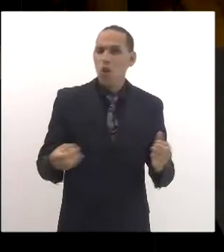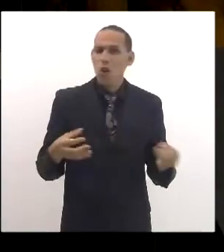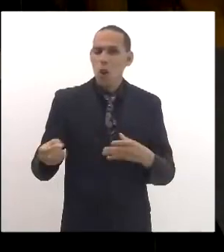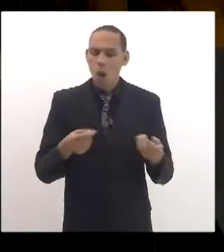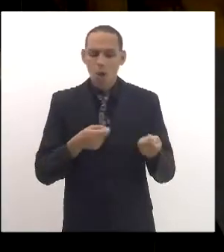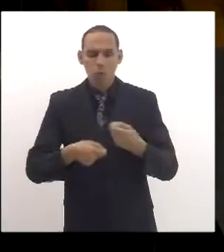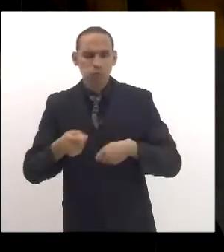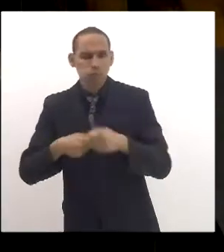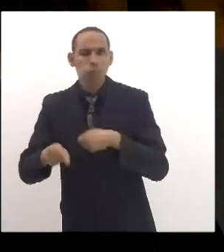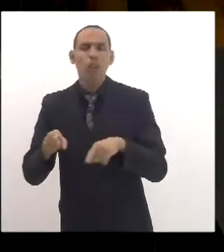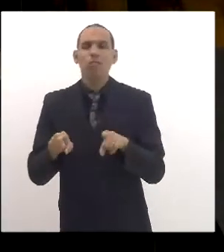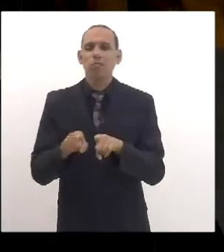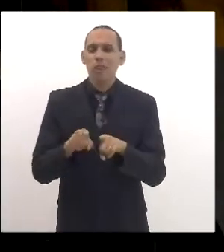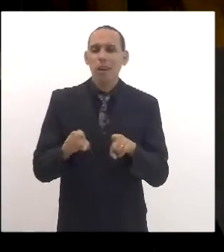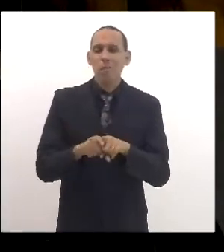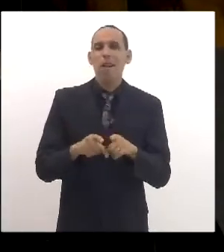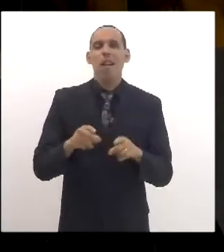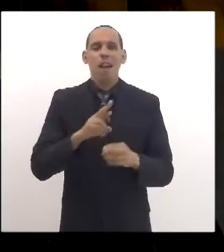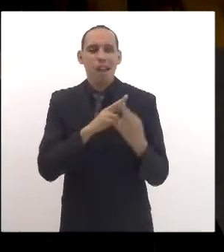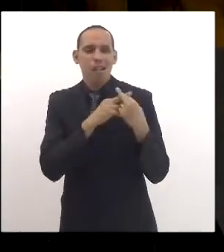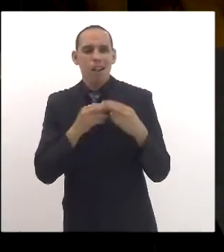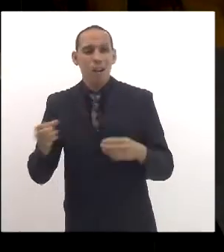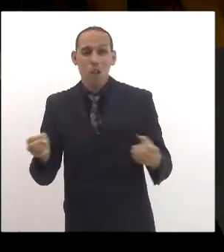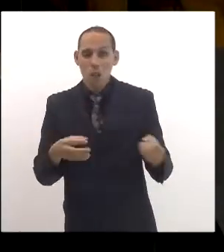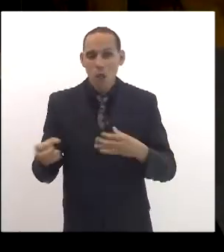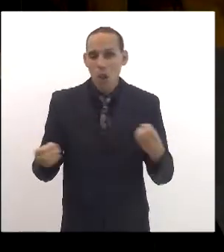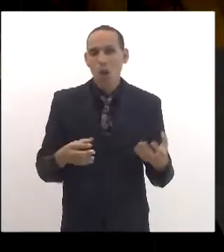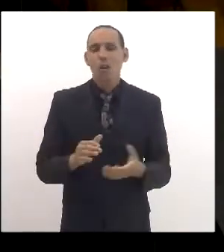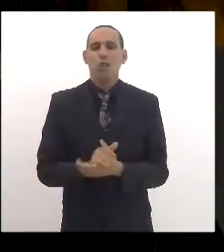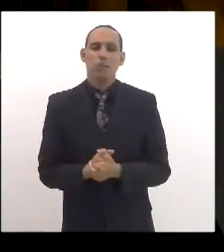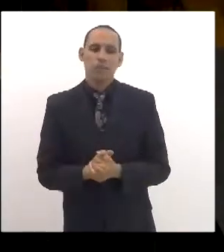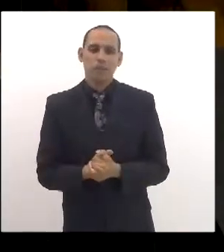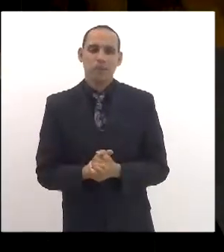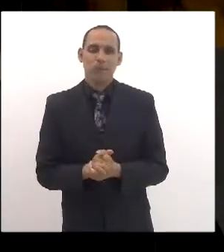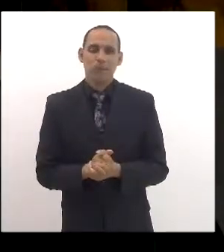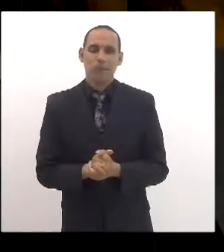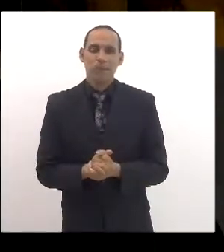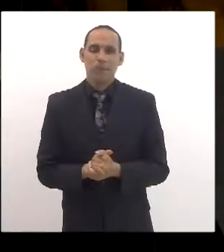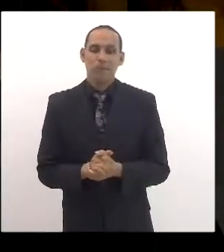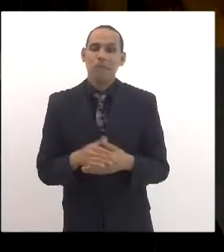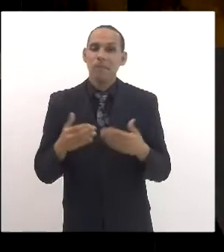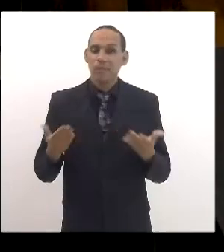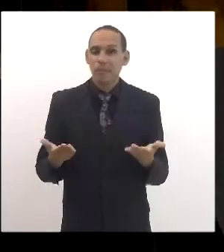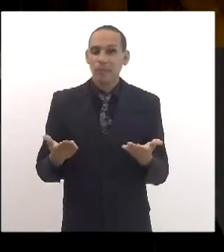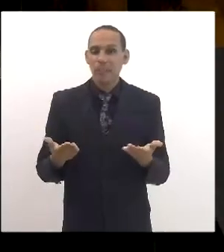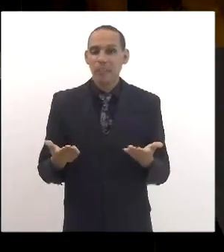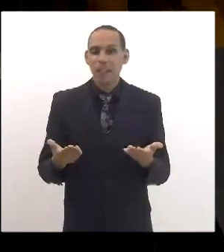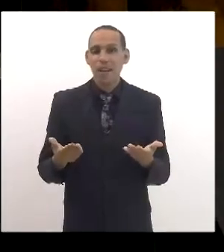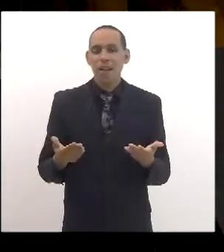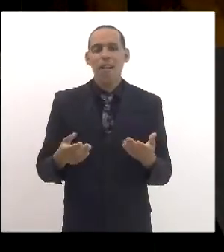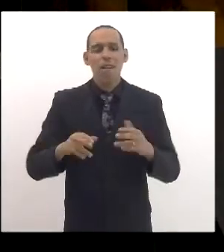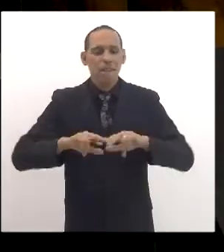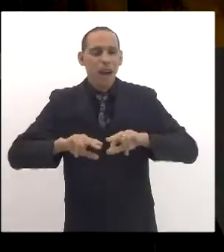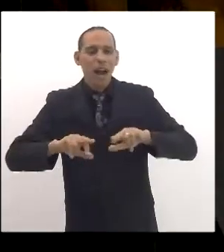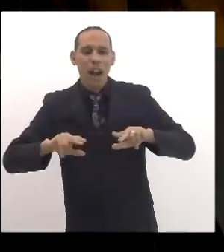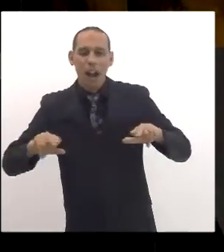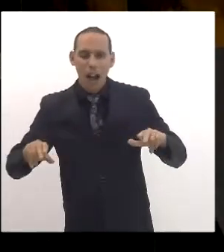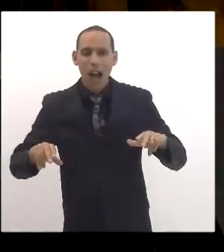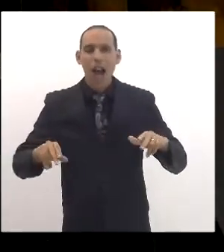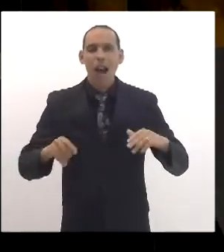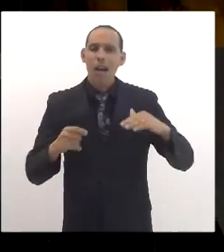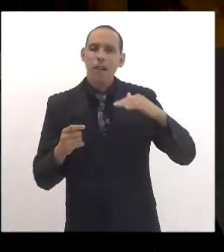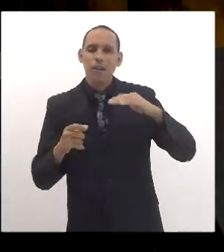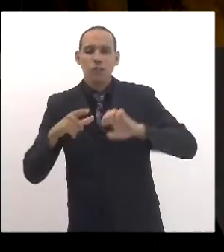novos atores. Surgem novas relações entre setores institucionais e um amplo leque de atividades empreendedoras. Ao mesmo